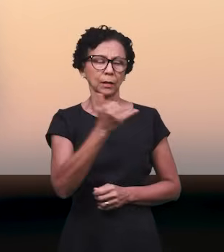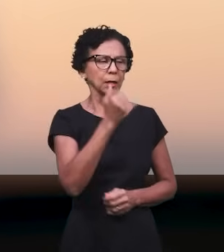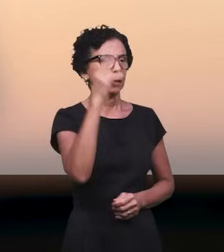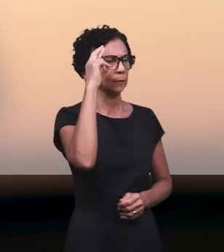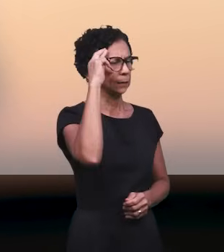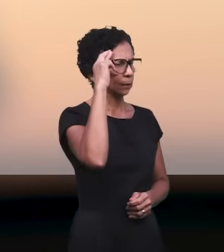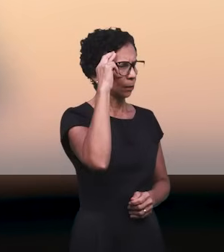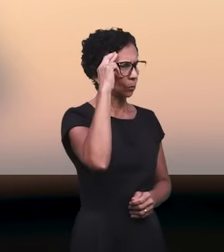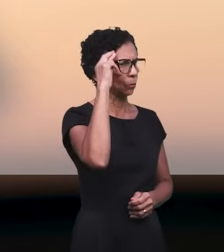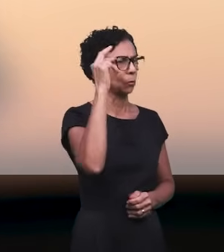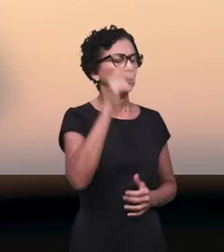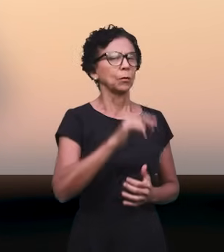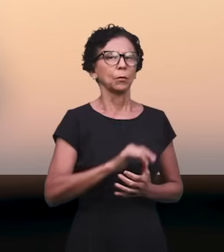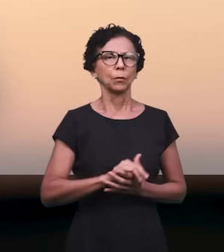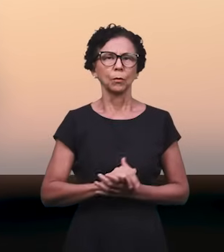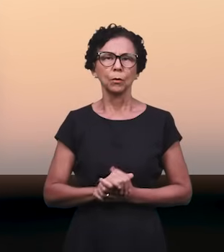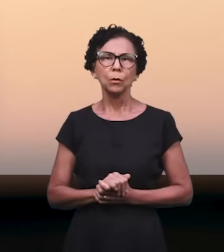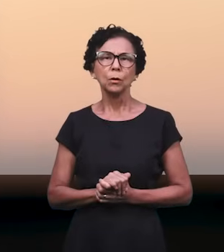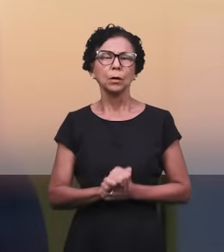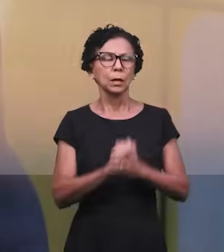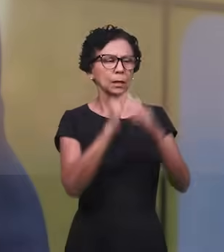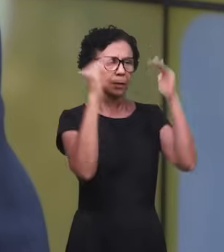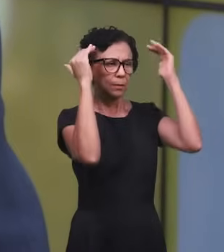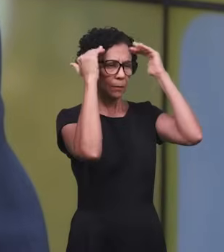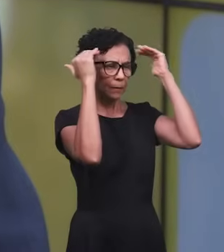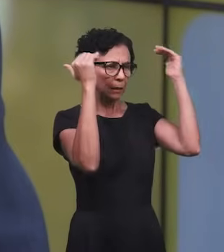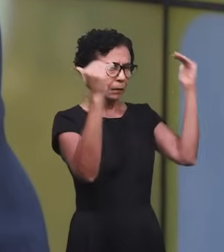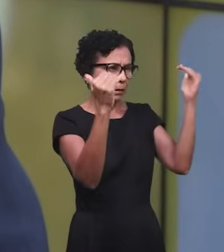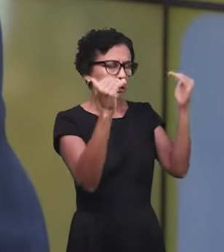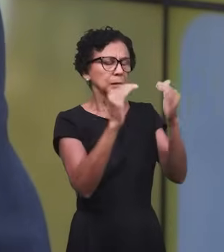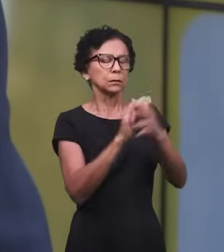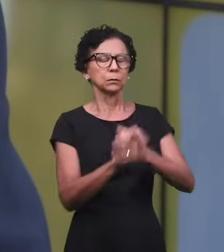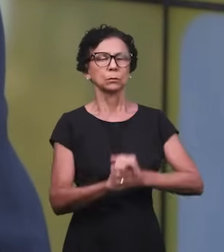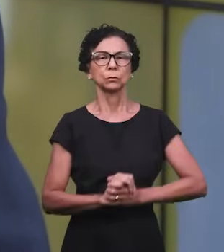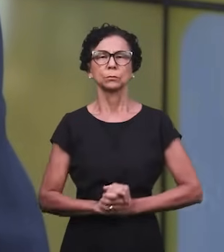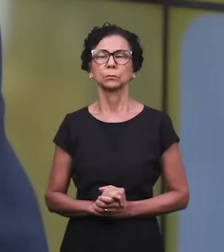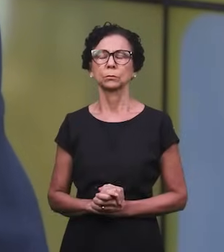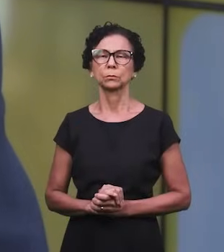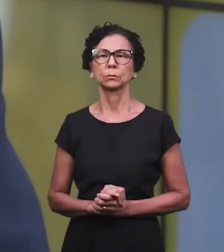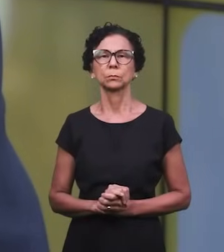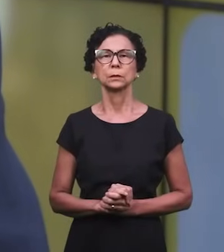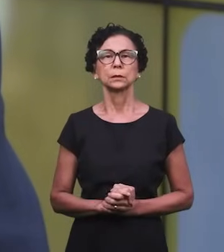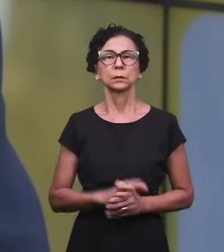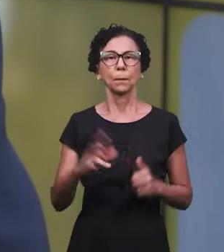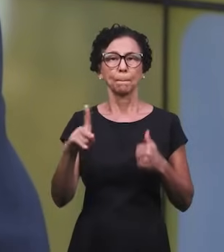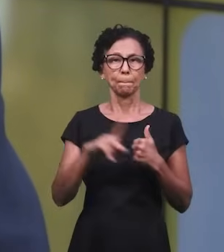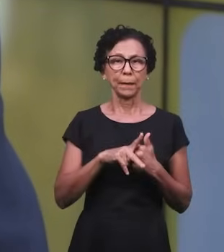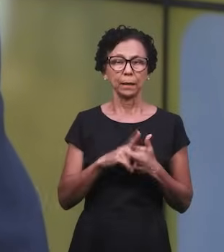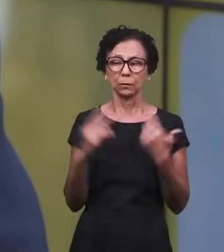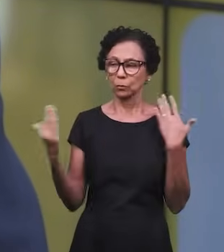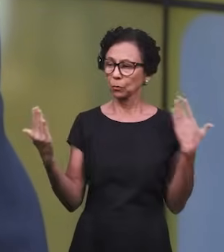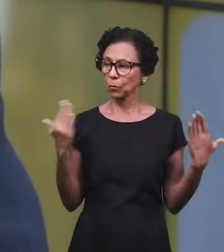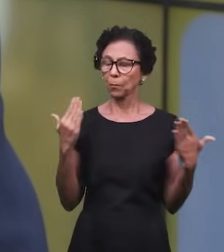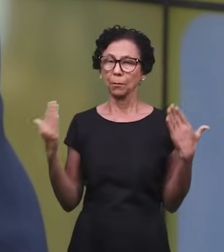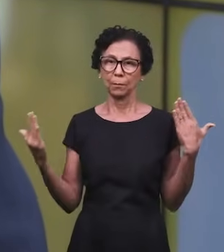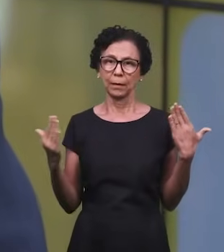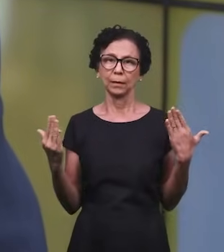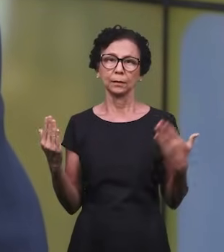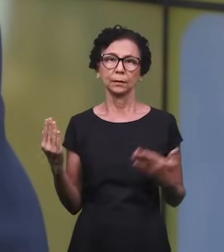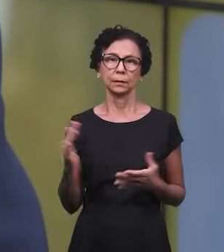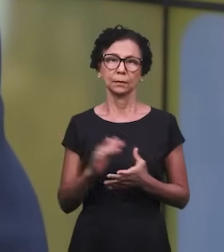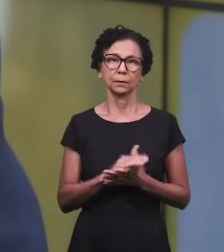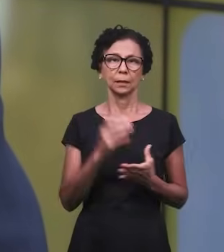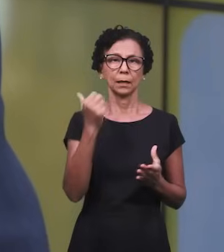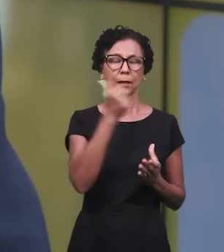fazendo bem não temendo nenhum espanto então ele faz uma comparação eh do casal aqui marido e a